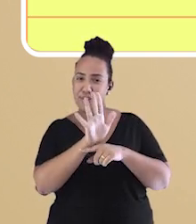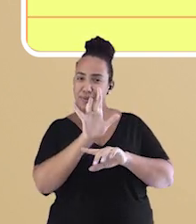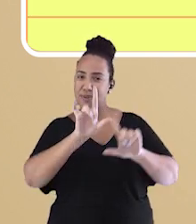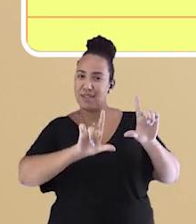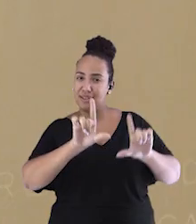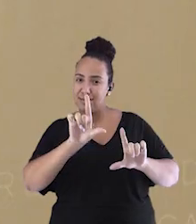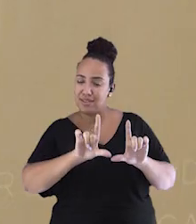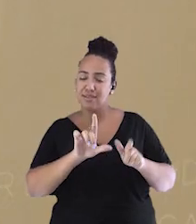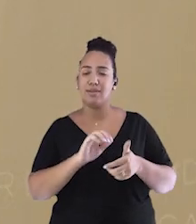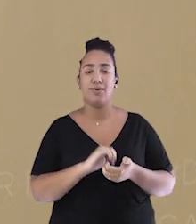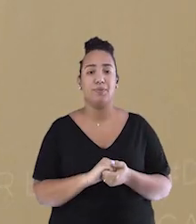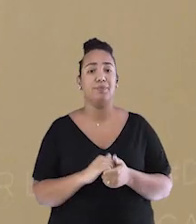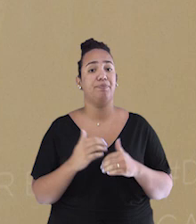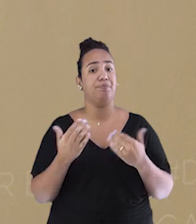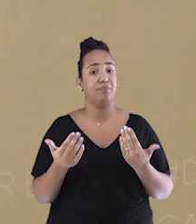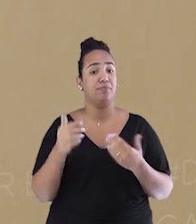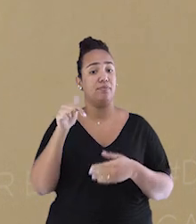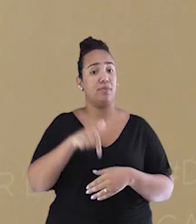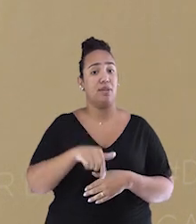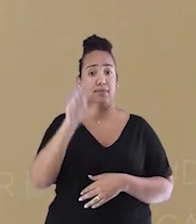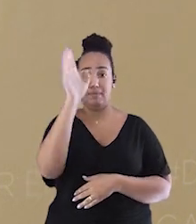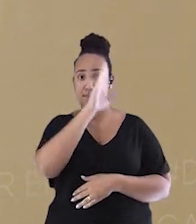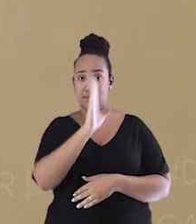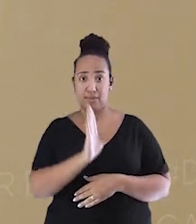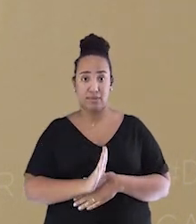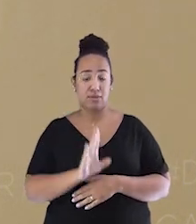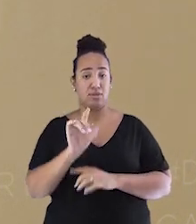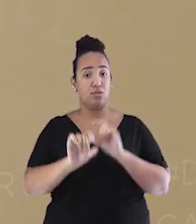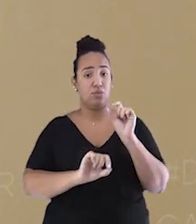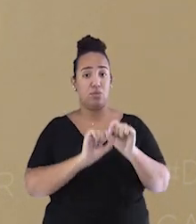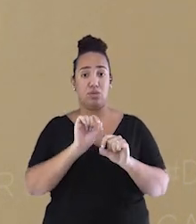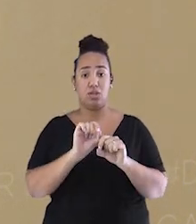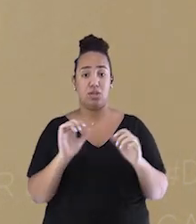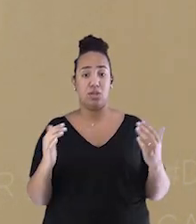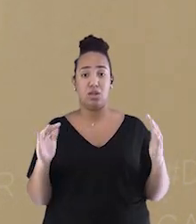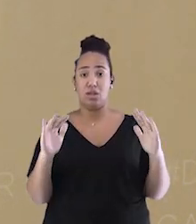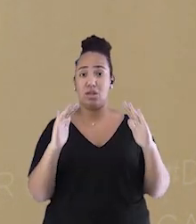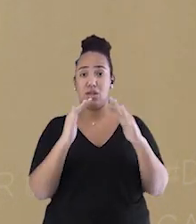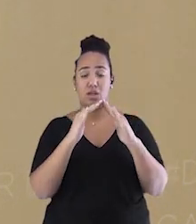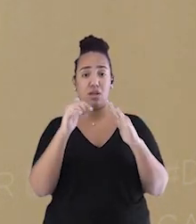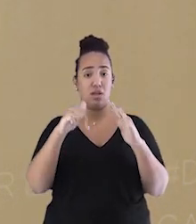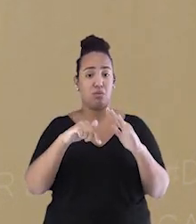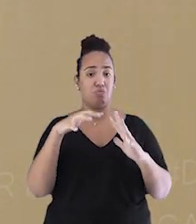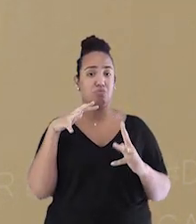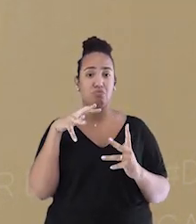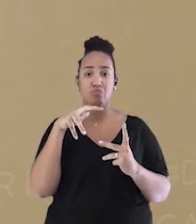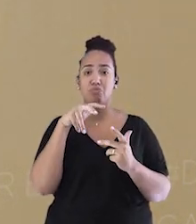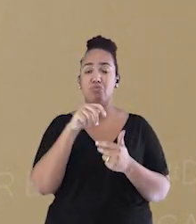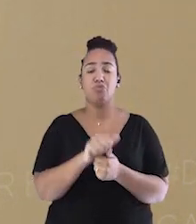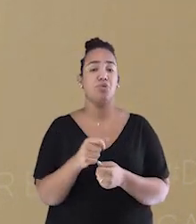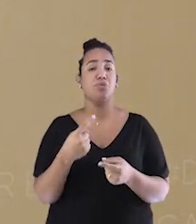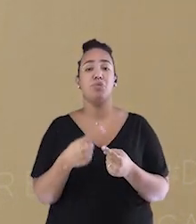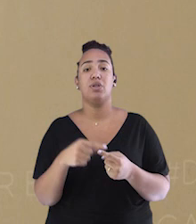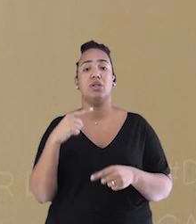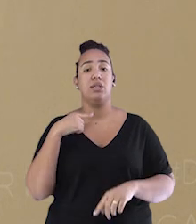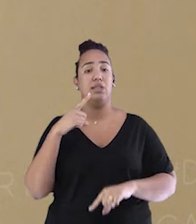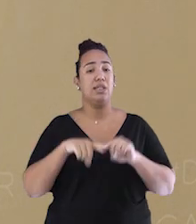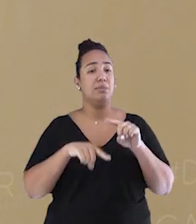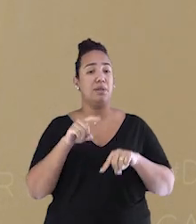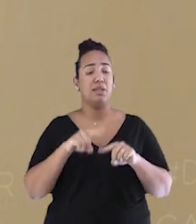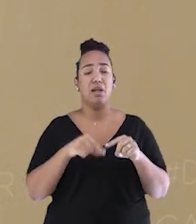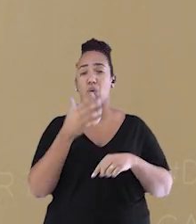animados. O Brasil é considerado o celeiro do mundo por causa da riqueza de alimentos naturais